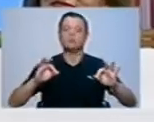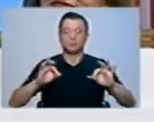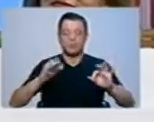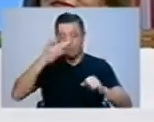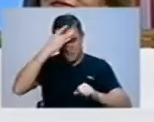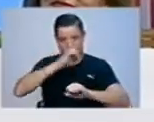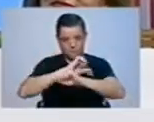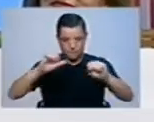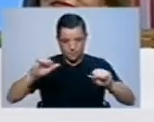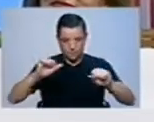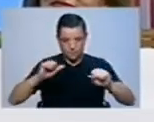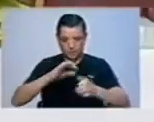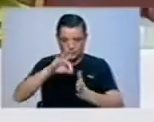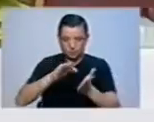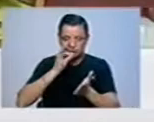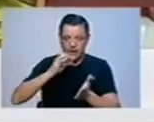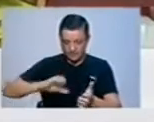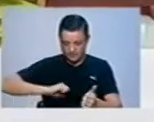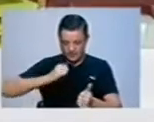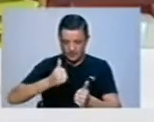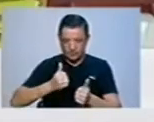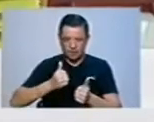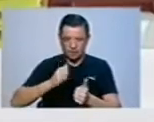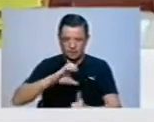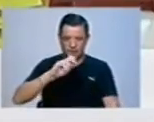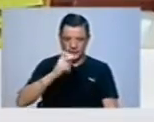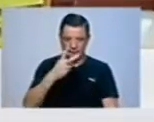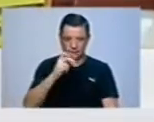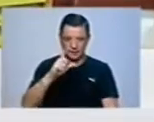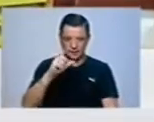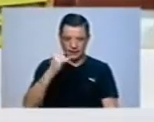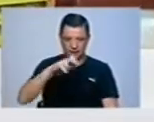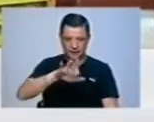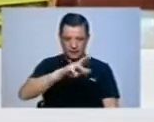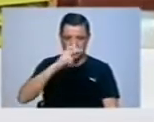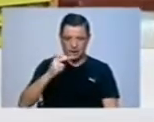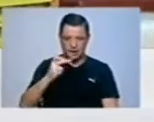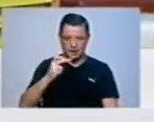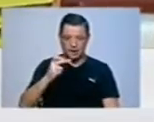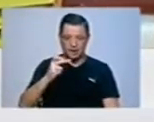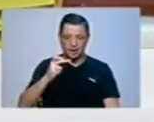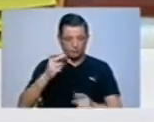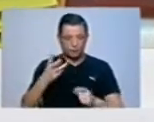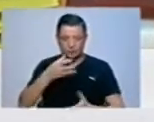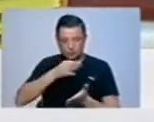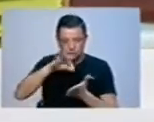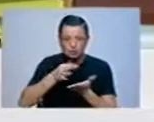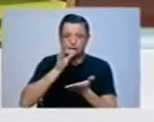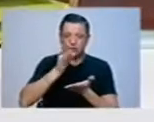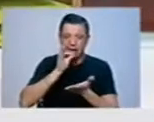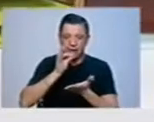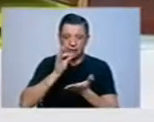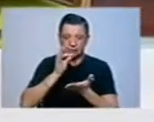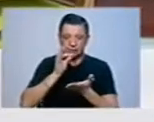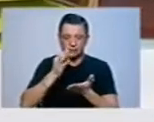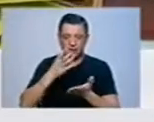vivamente. Vamos só recapitular. É o chá verde, a cavalinha, o hibisco e gengibre. Caso não, há pessoas